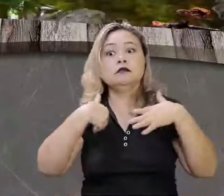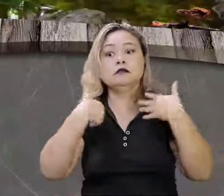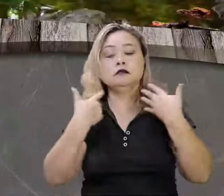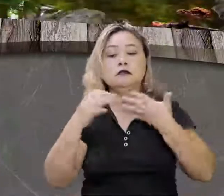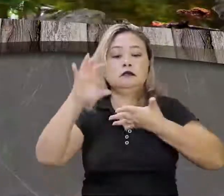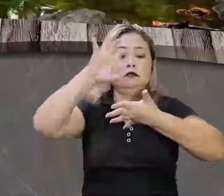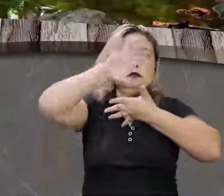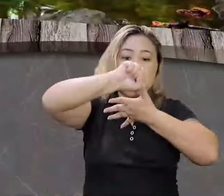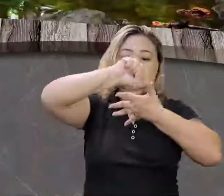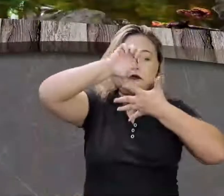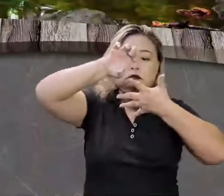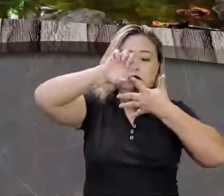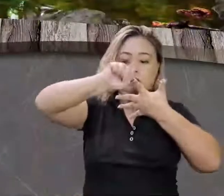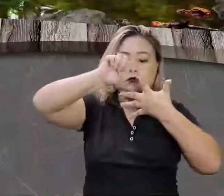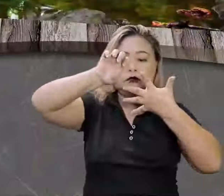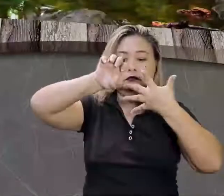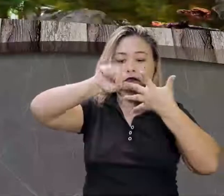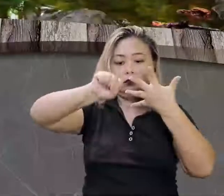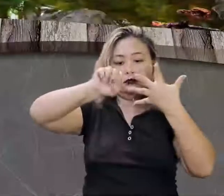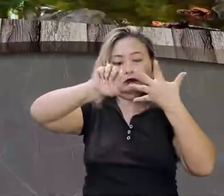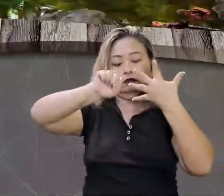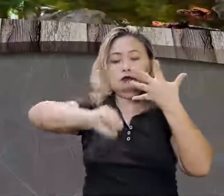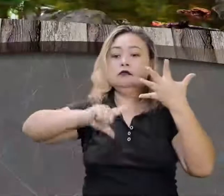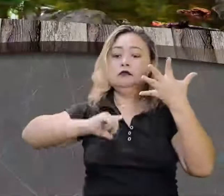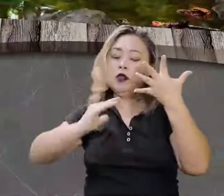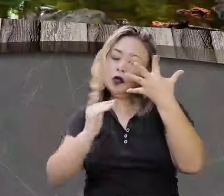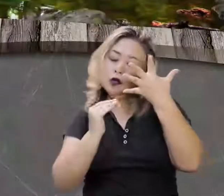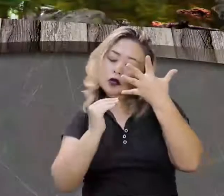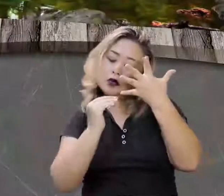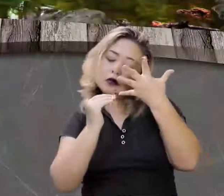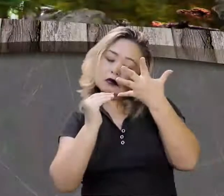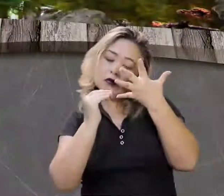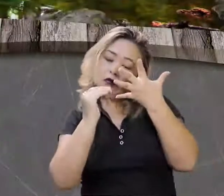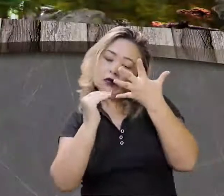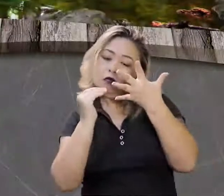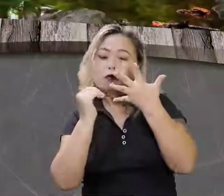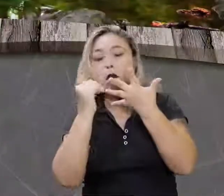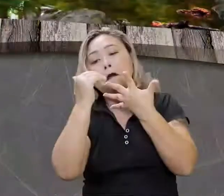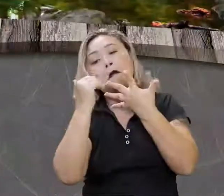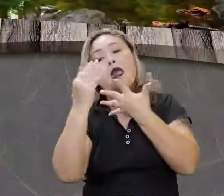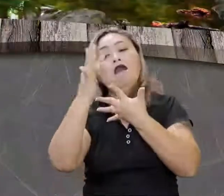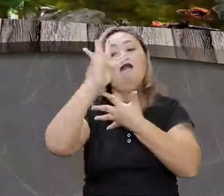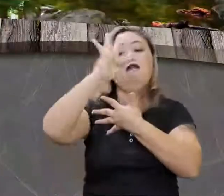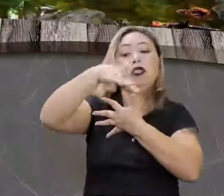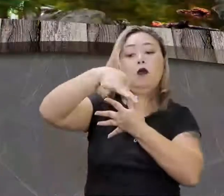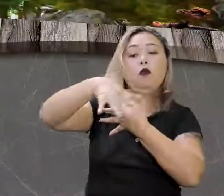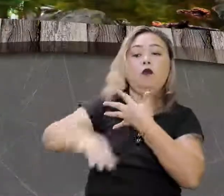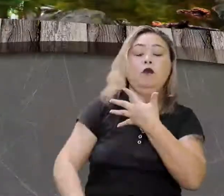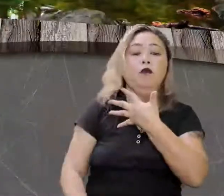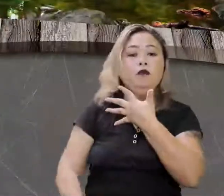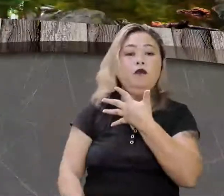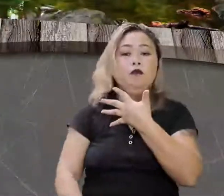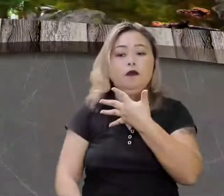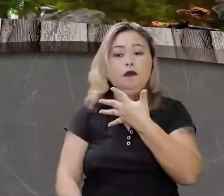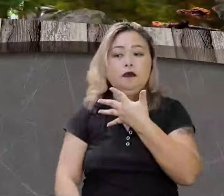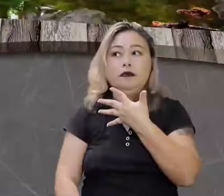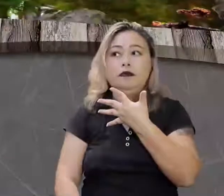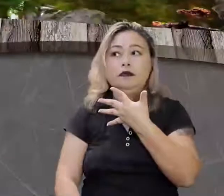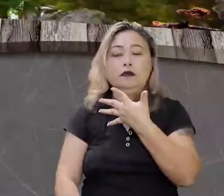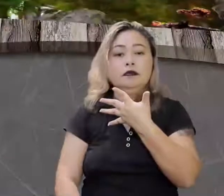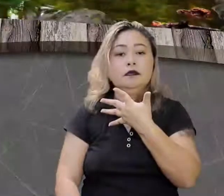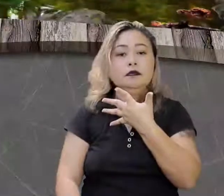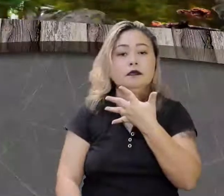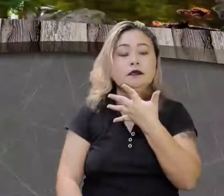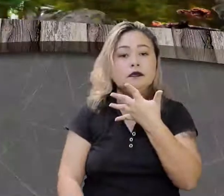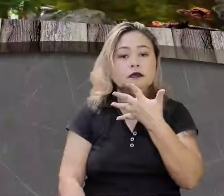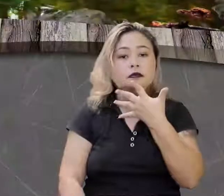Cadeia alimentar tem o início, tem o seu meio, vamos dizer assim, tem o final. Né?